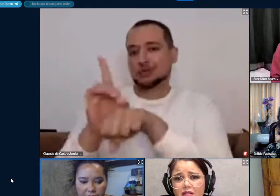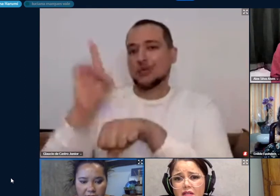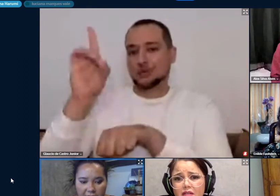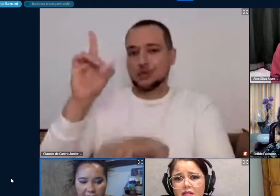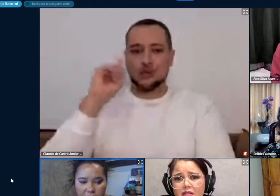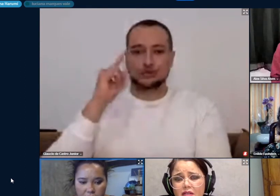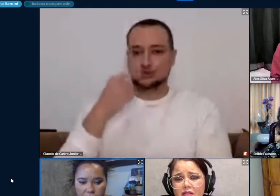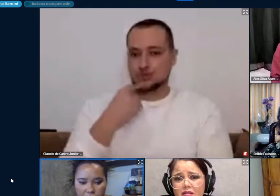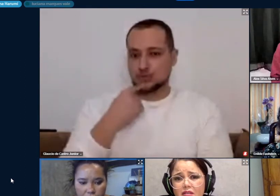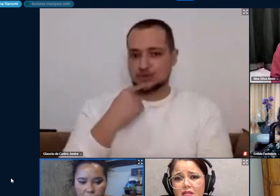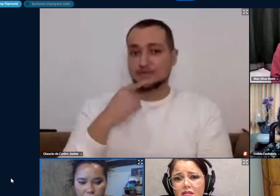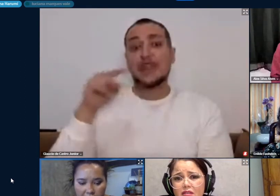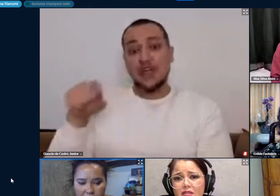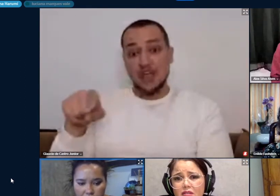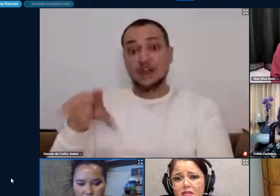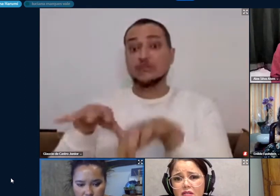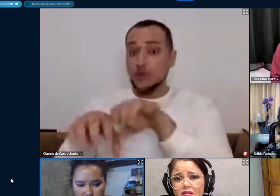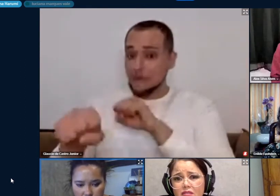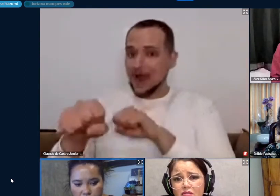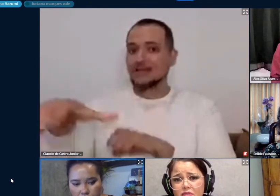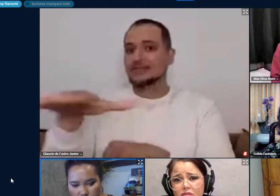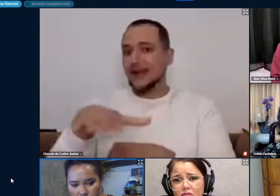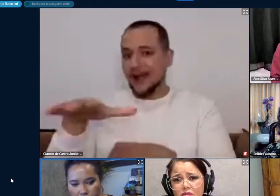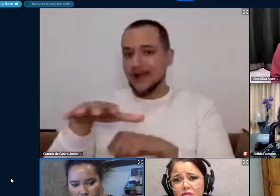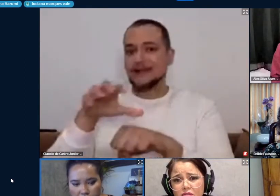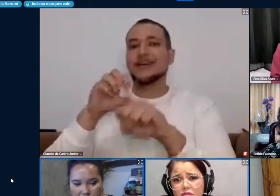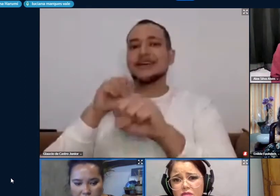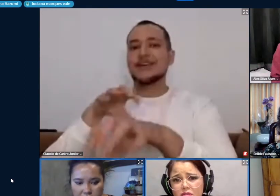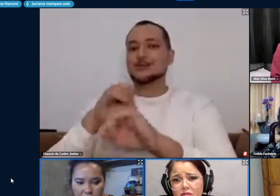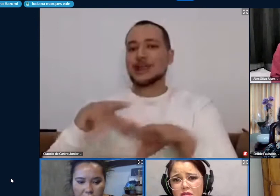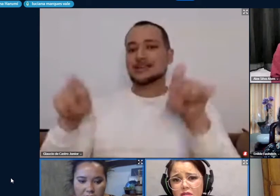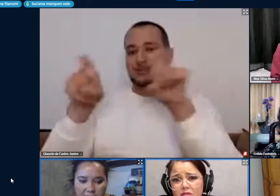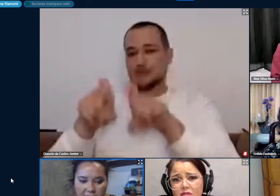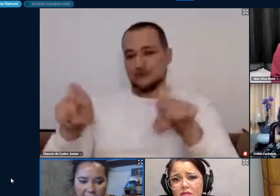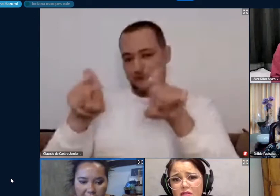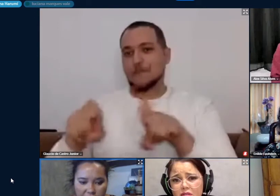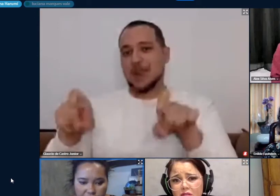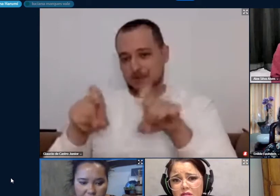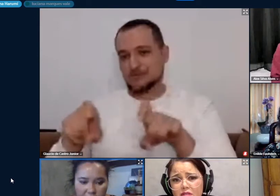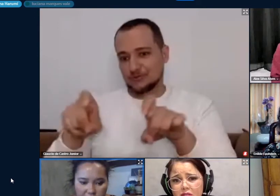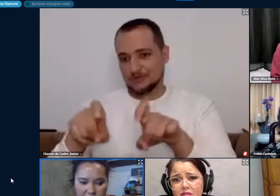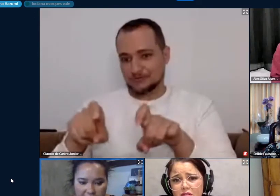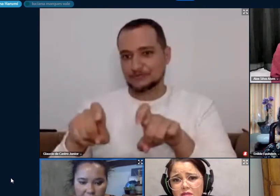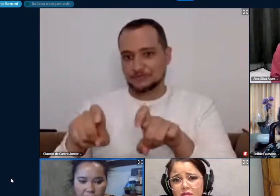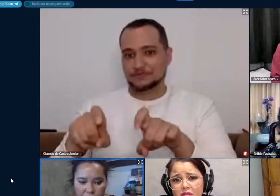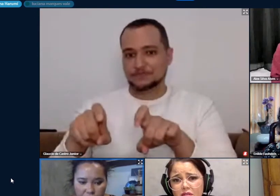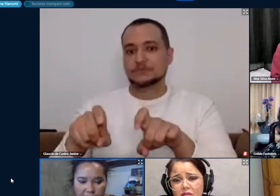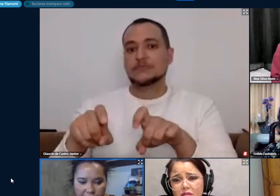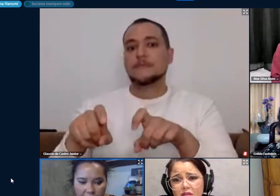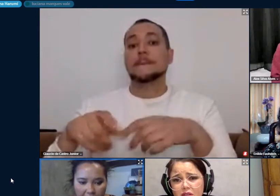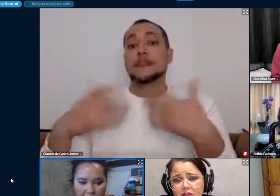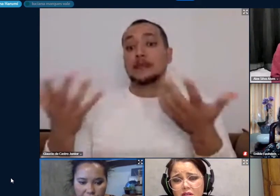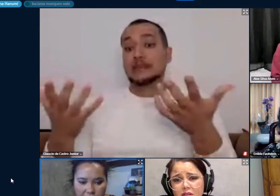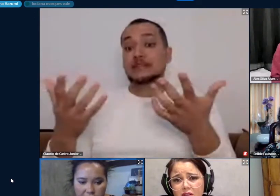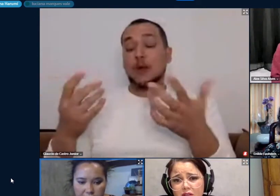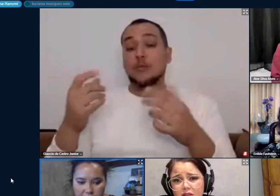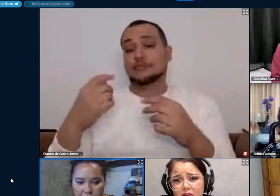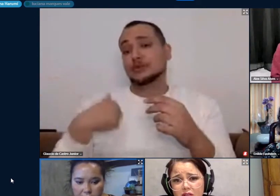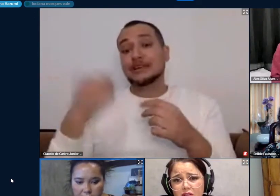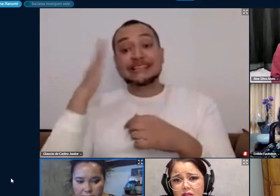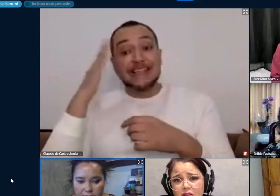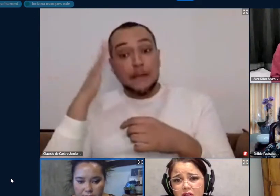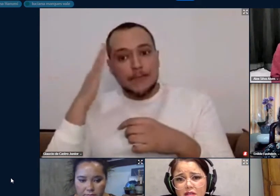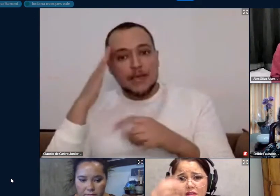2009, foi divulgado no doutorado de um surdo, doutorando na área de educação de